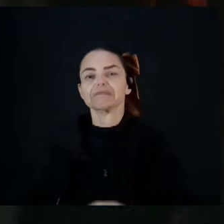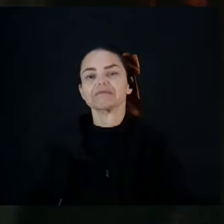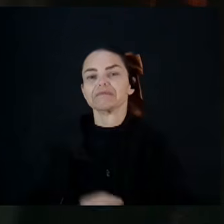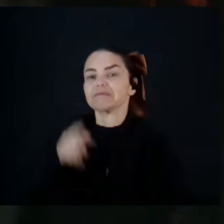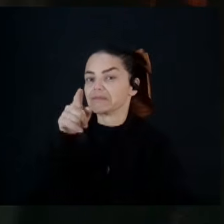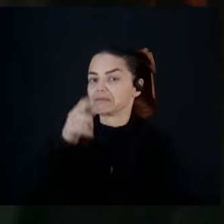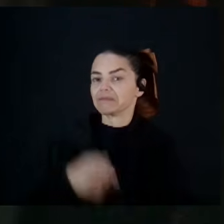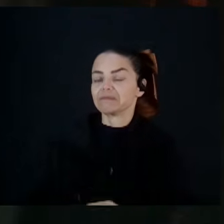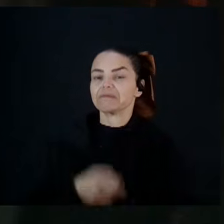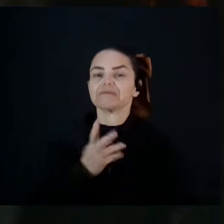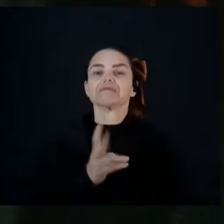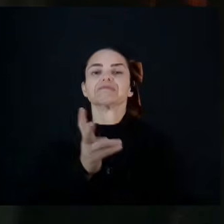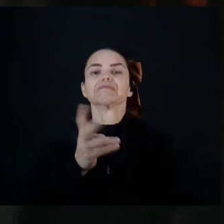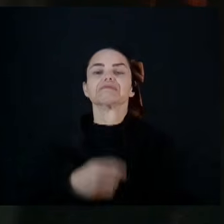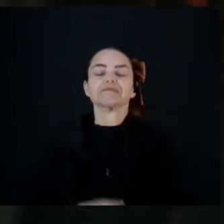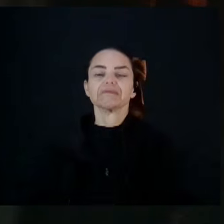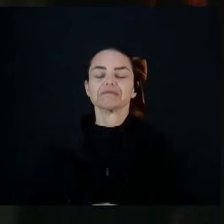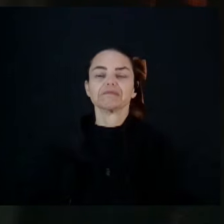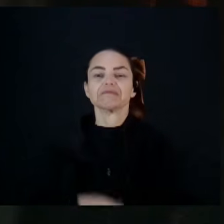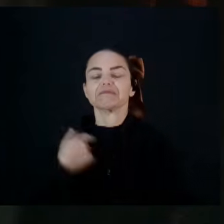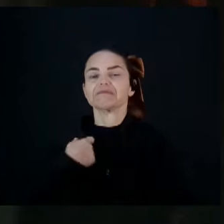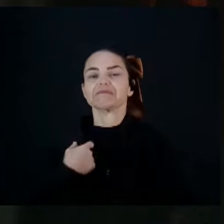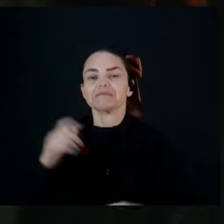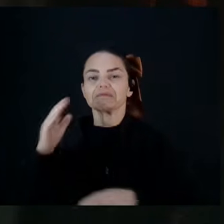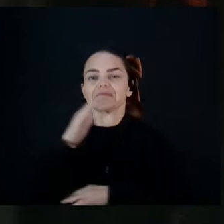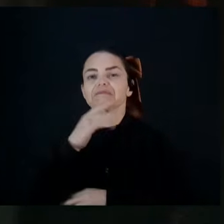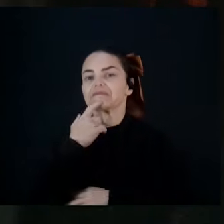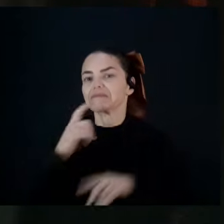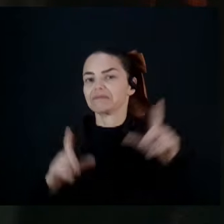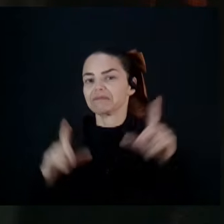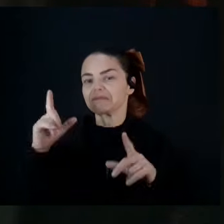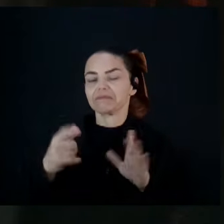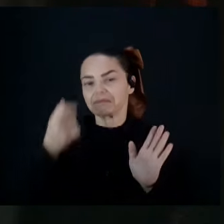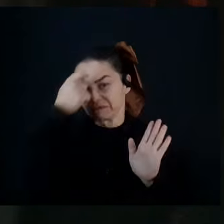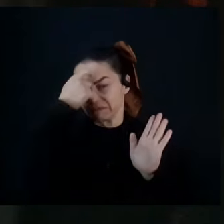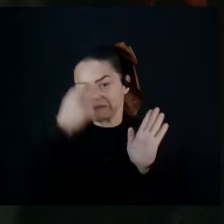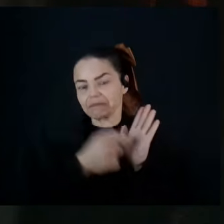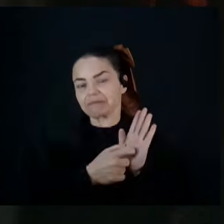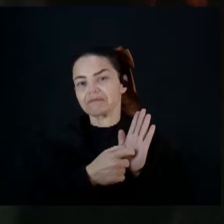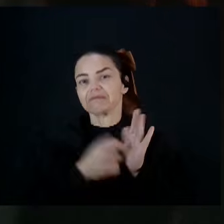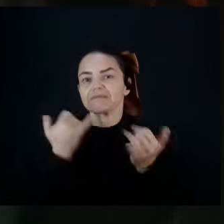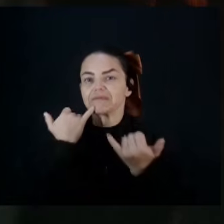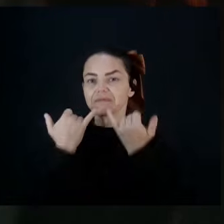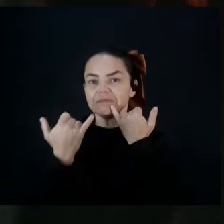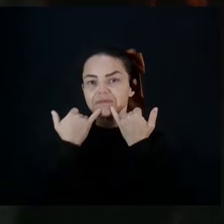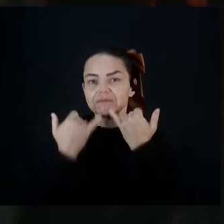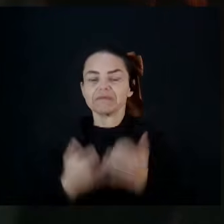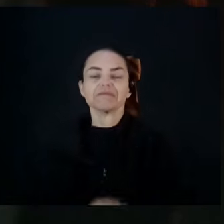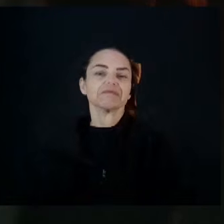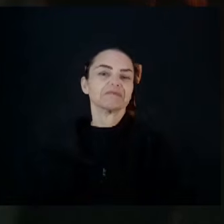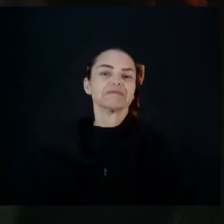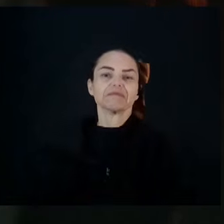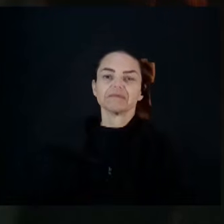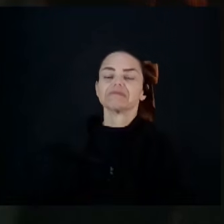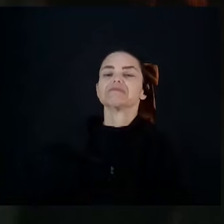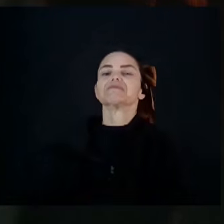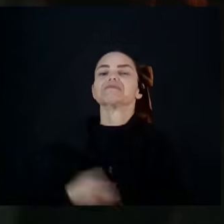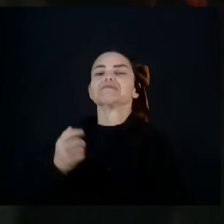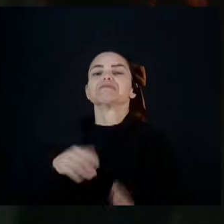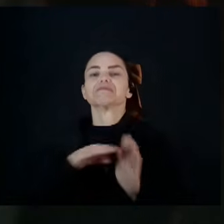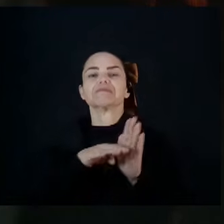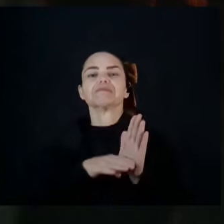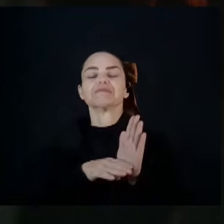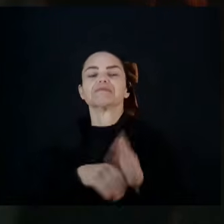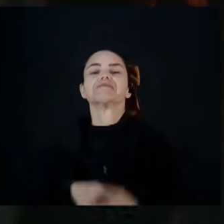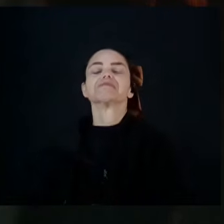continuar ligadinho aqui na TV Câmara Campinas. A Iria tá chegando aí, trazendo informações atualizadas para você. A programação da TV Câmara Campinas